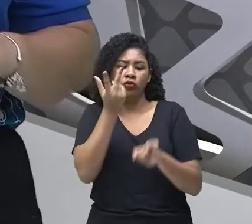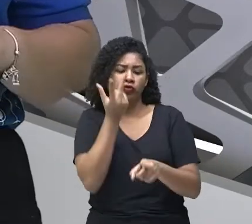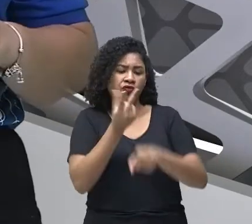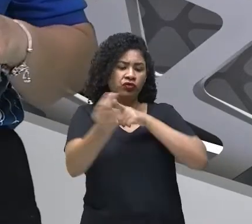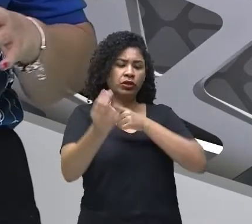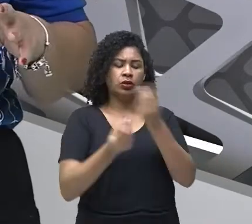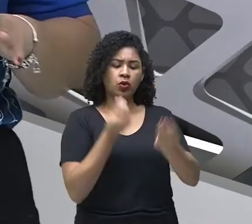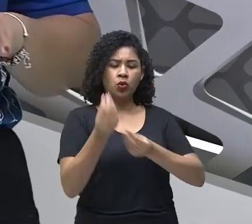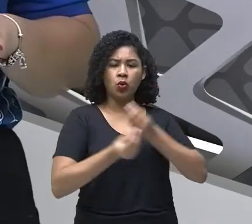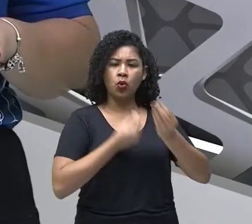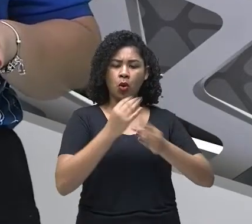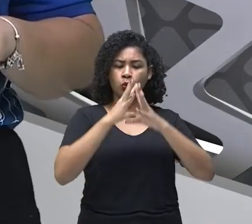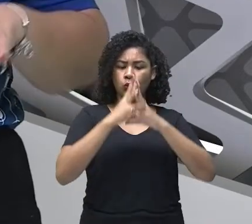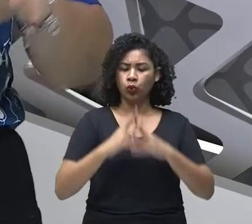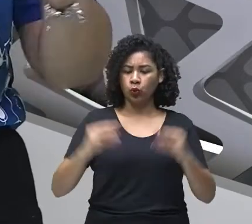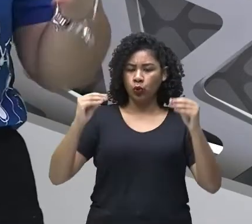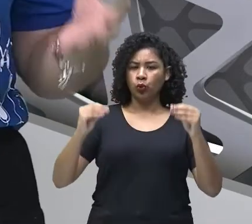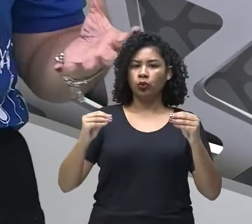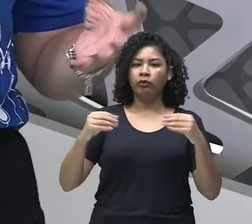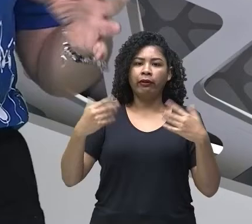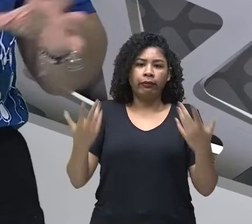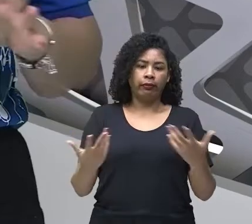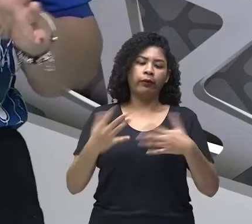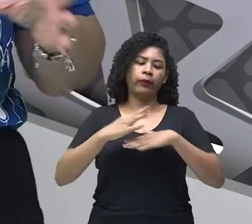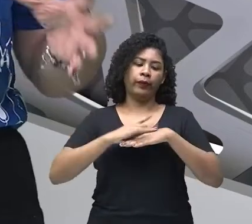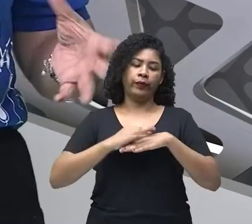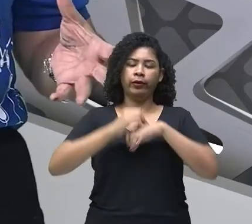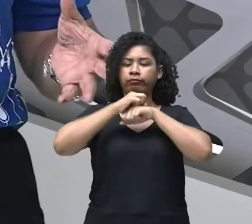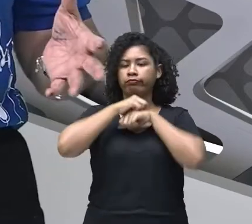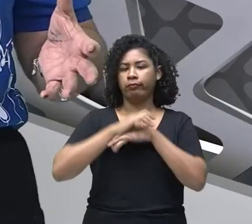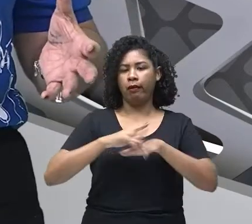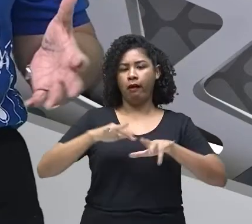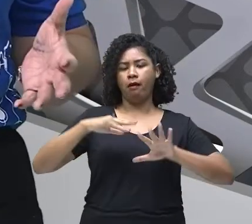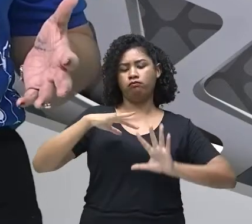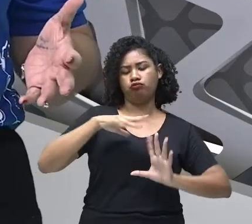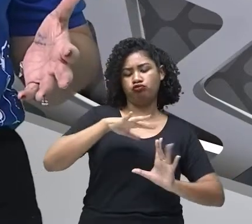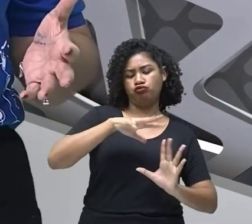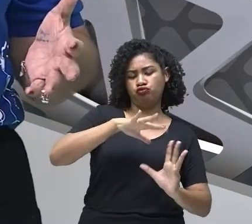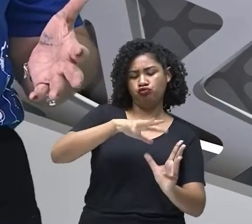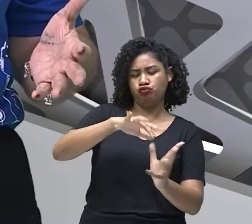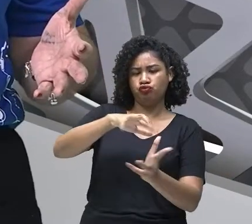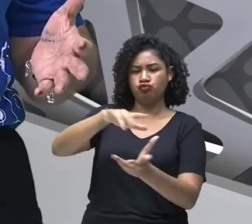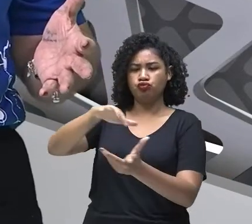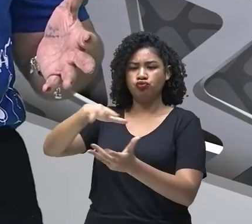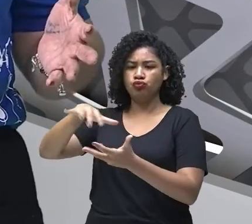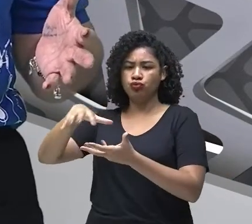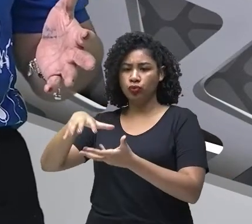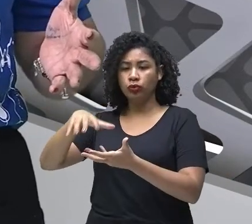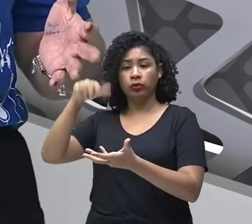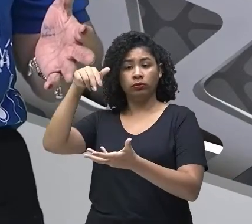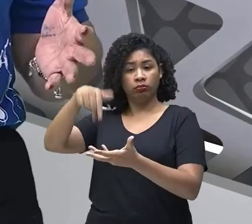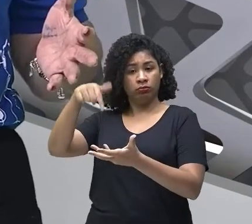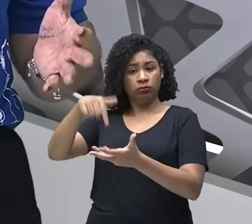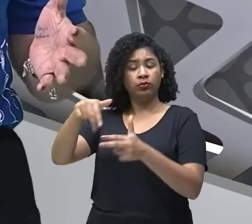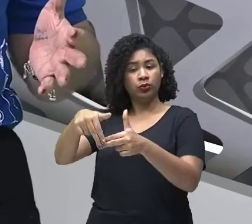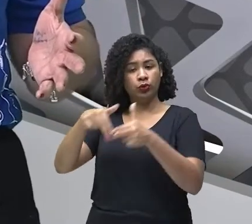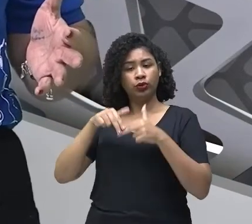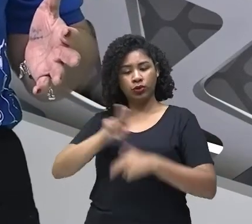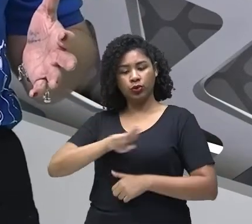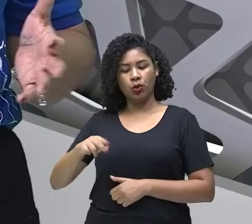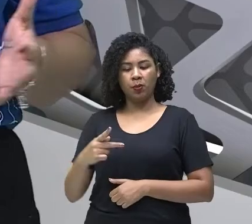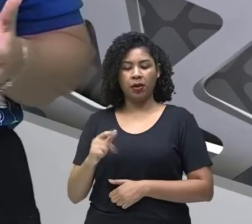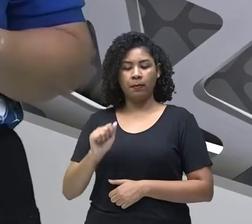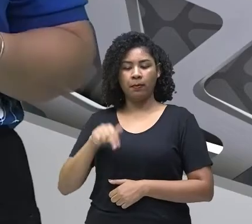doença acaba aí se proliferando para o mundo todo e aí recebe uma classificação de